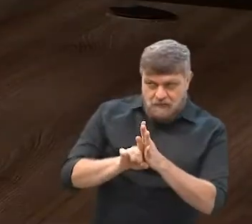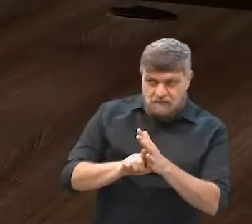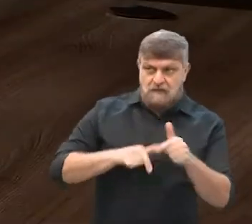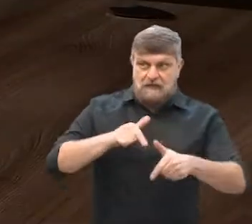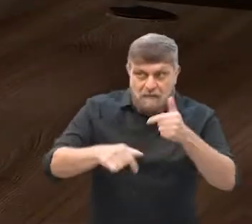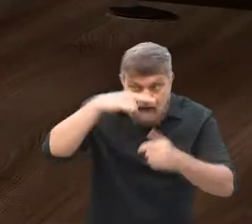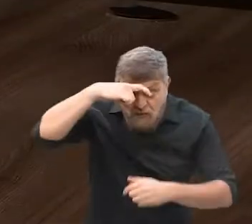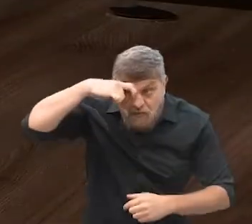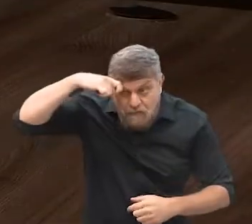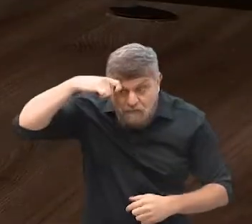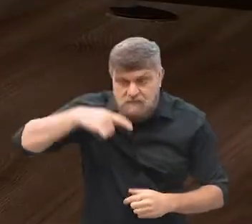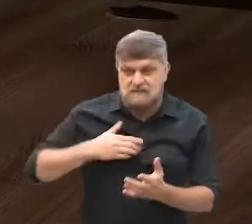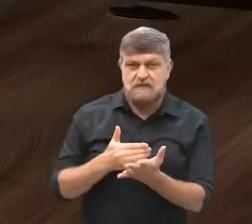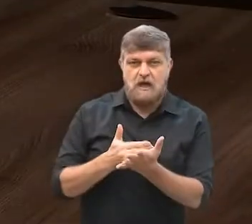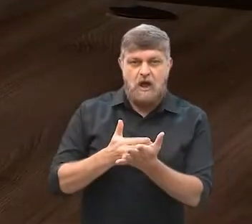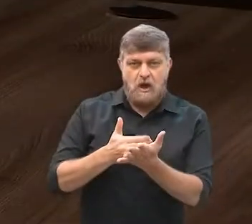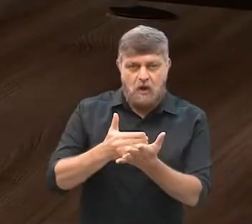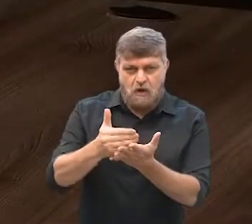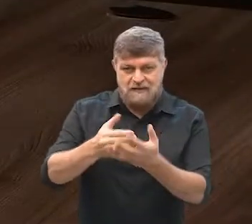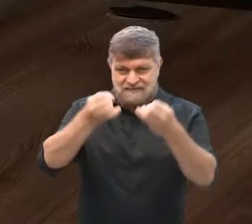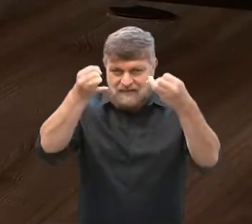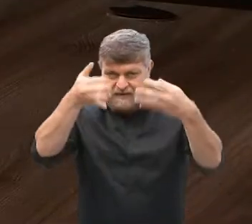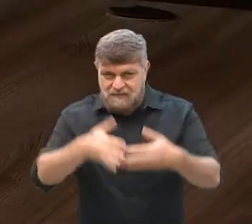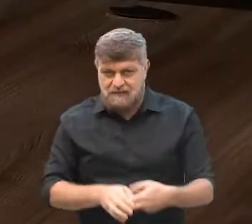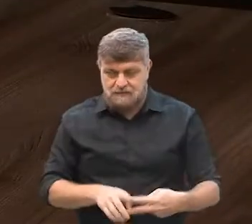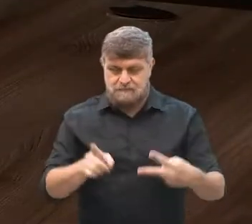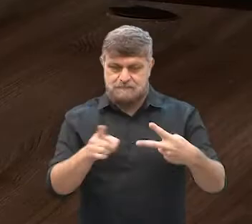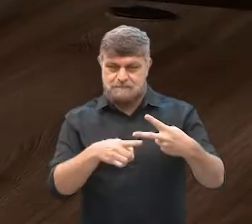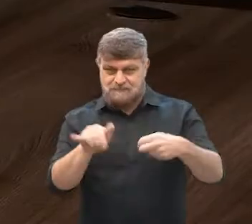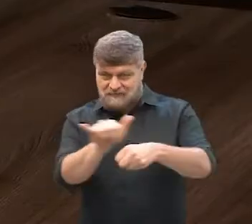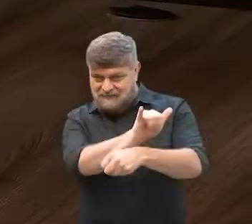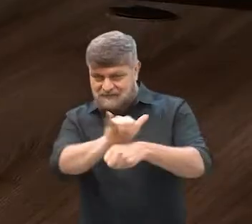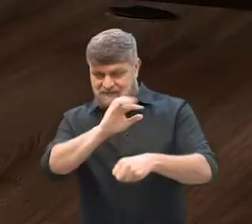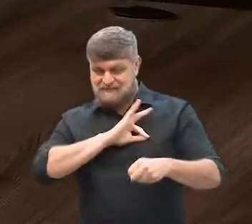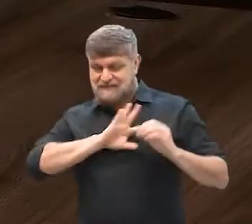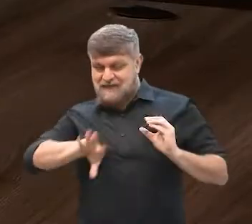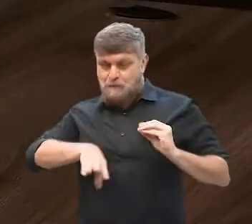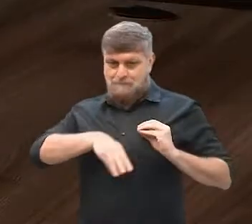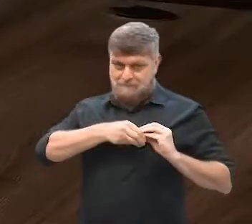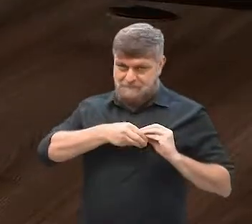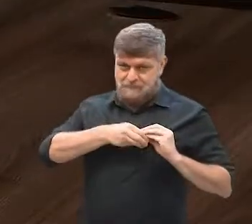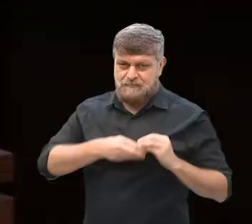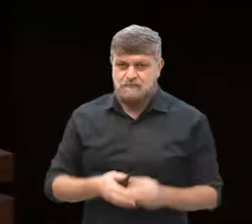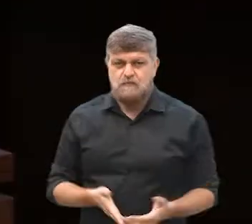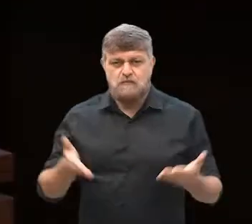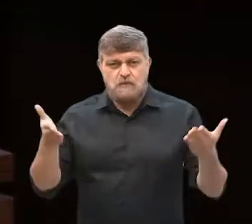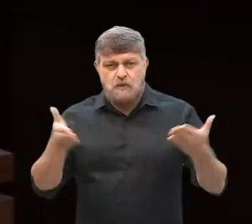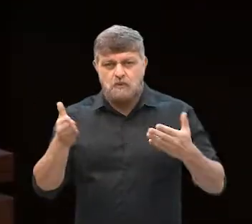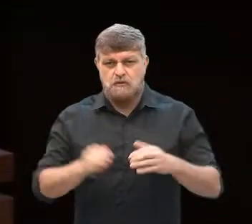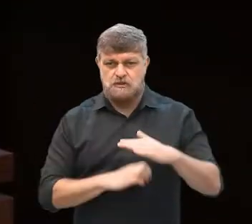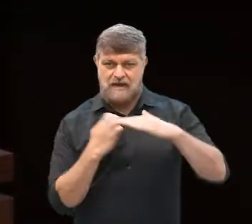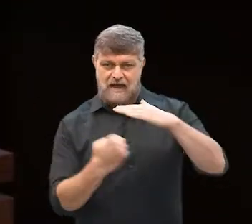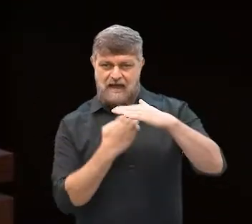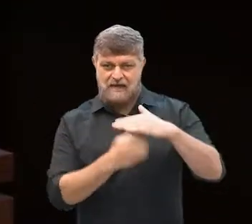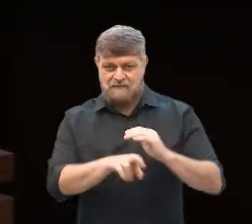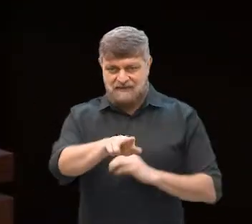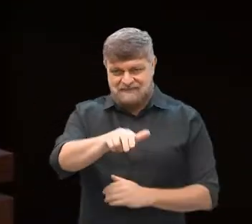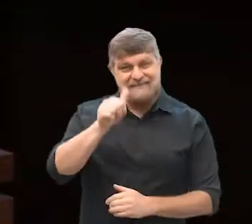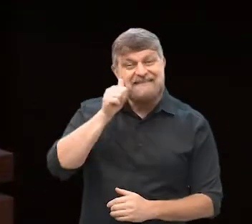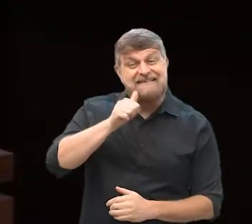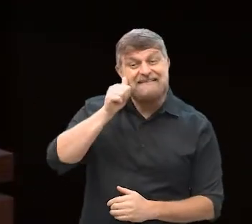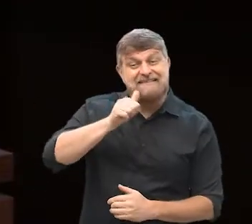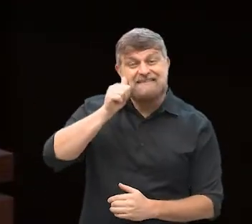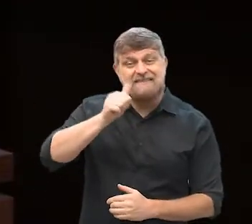puxado, vocês iniciaram falando justamente que era um plano B. Hoje, praticamente, Las Hermanas